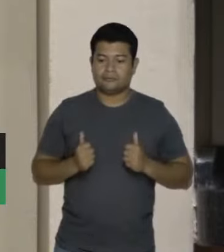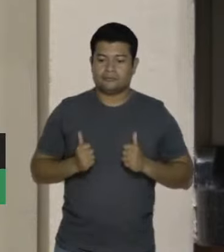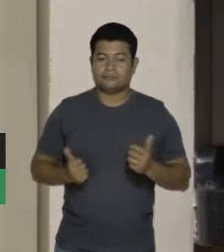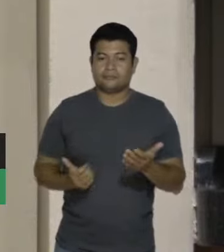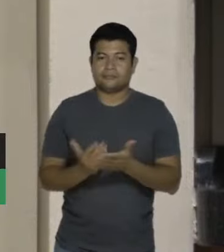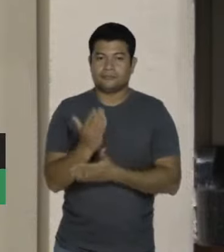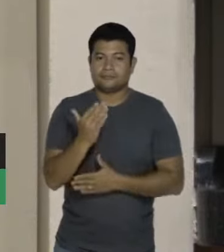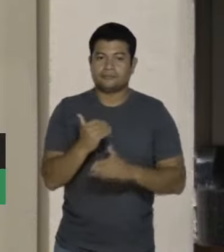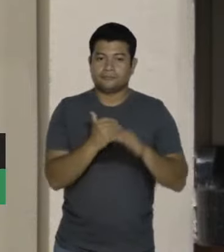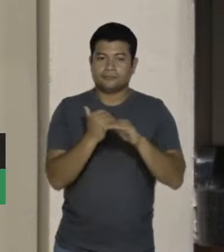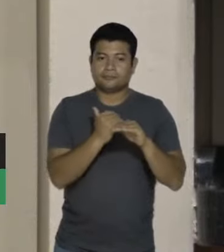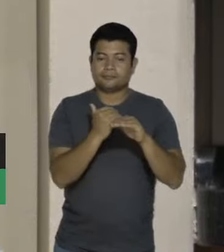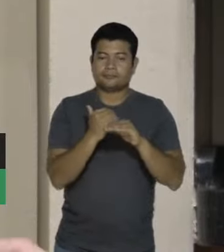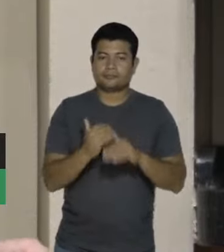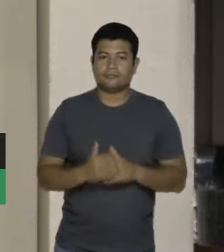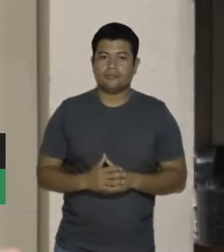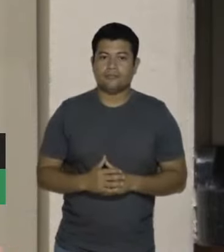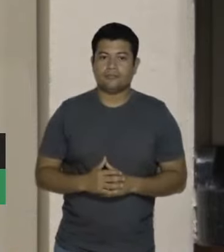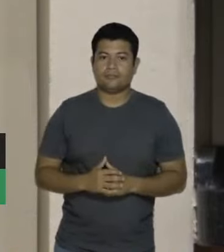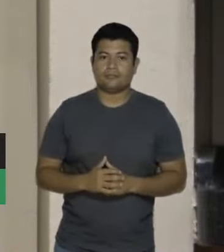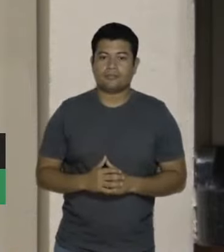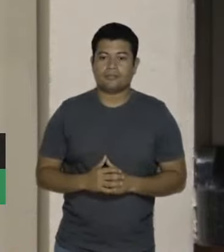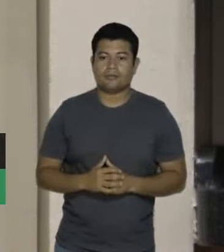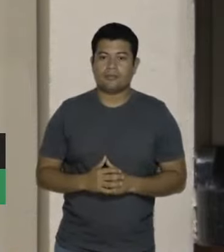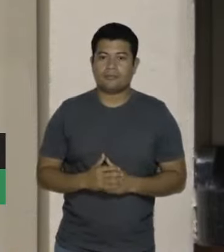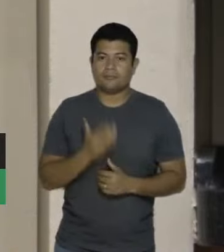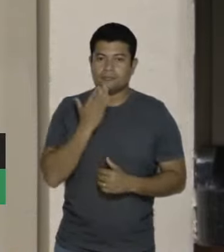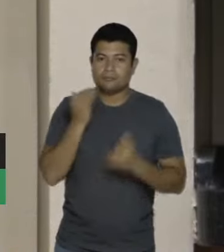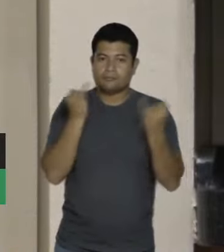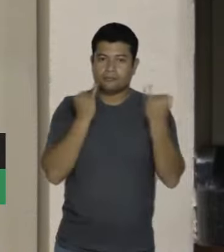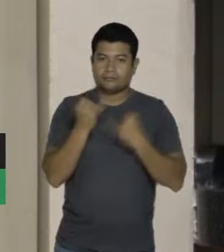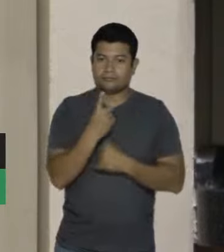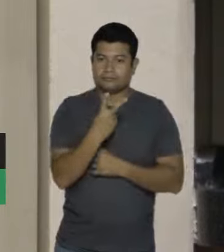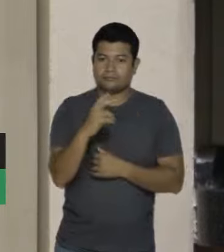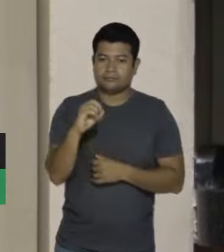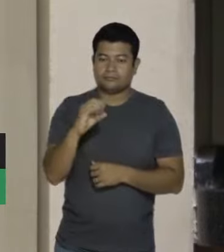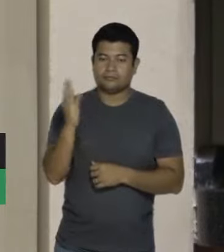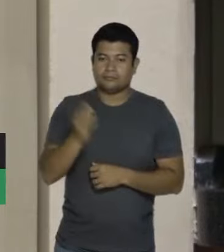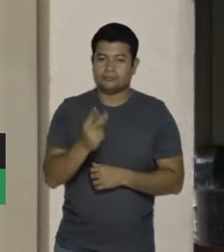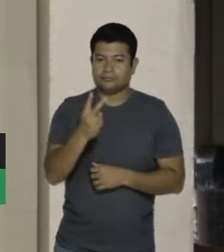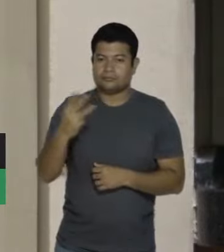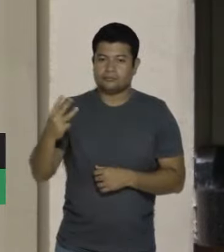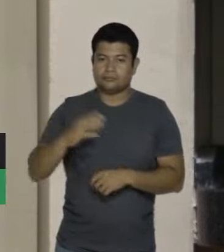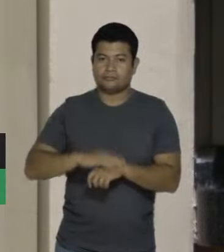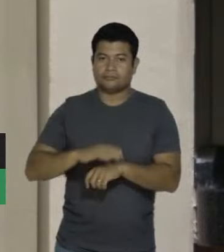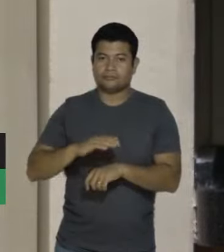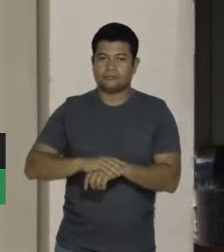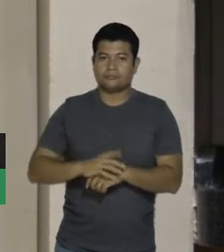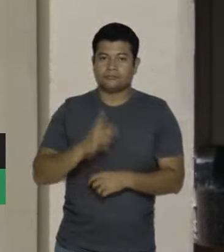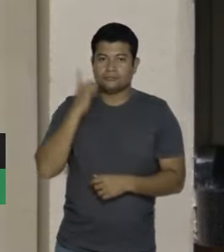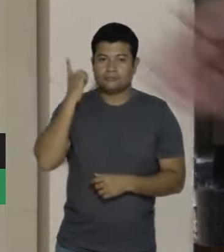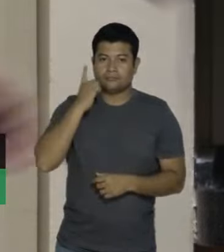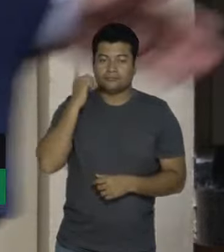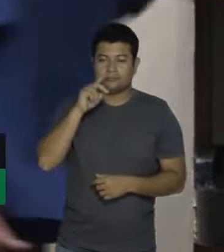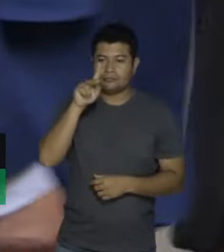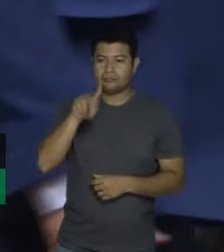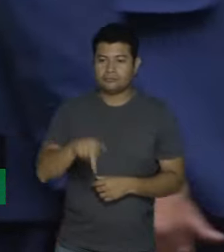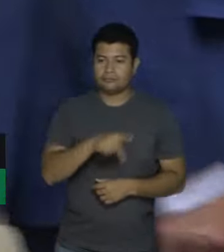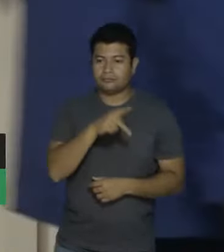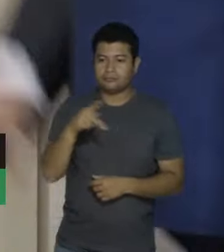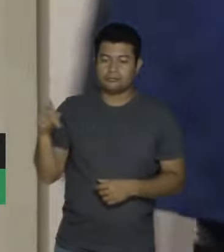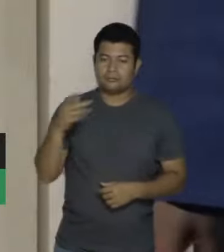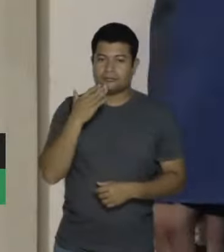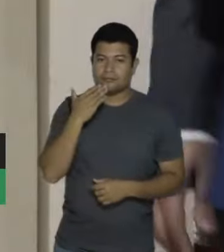aprovado por unanimidade pedir informação 2023 autoria Deputado cera